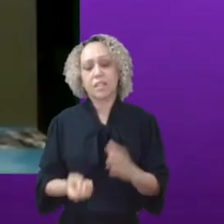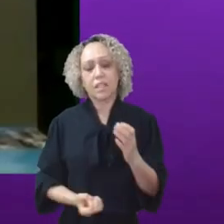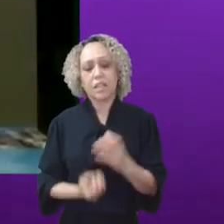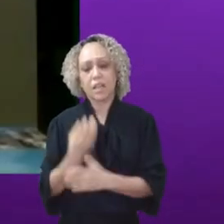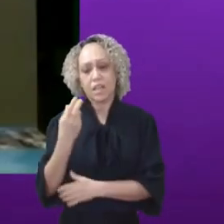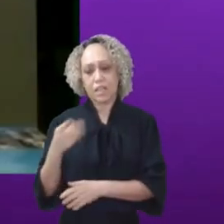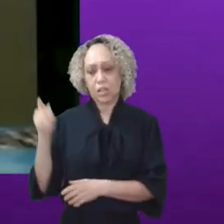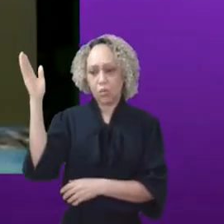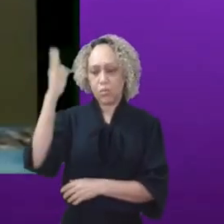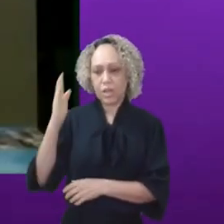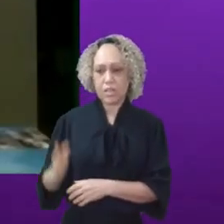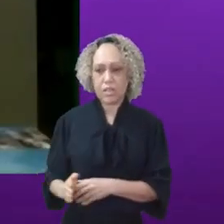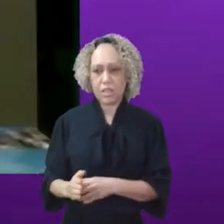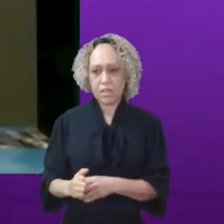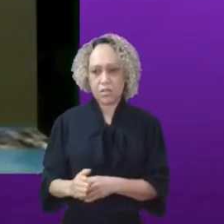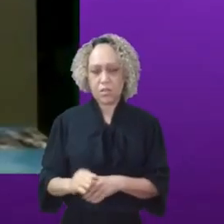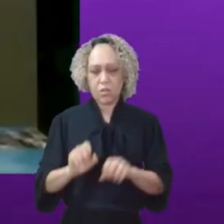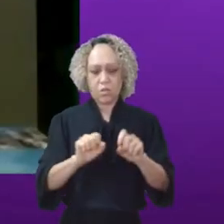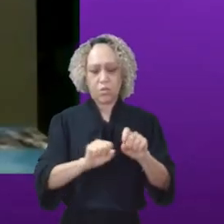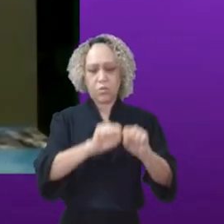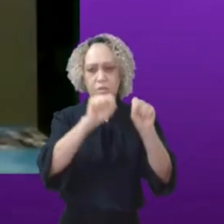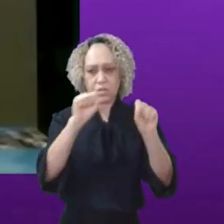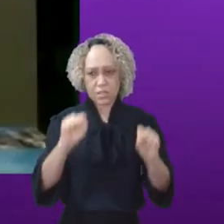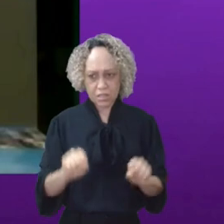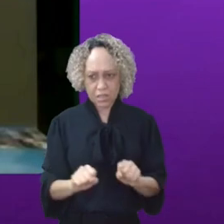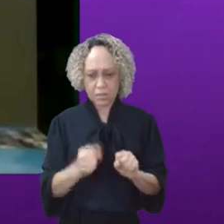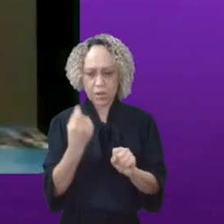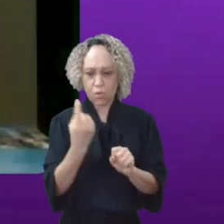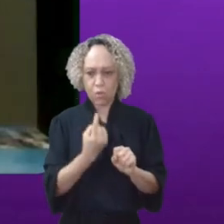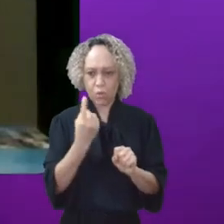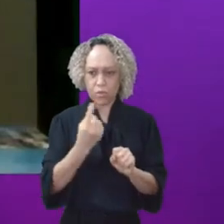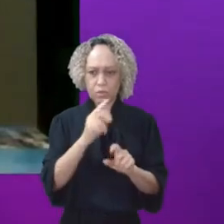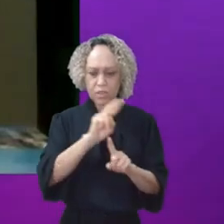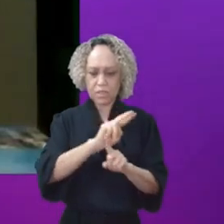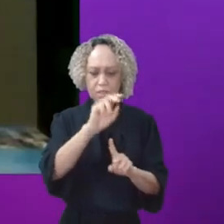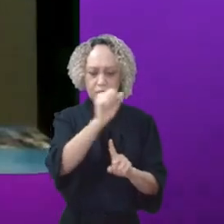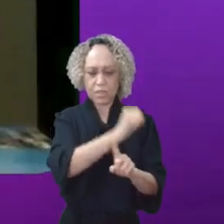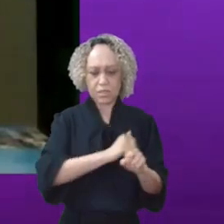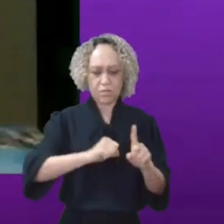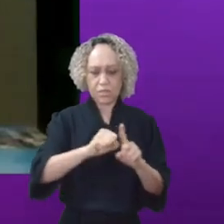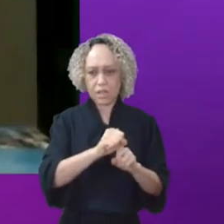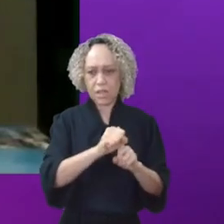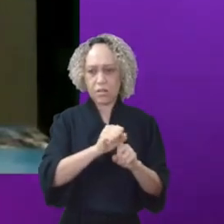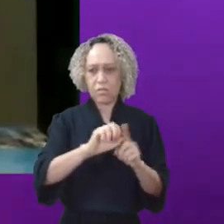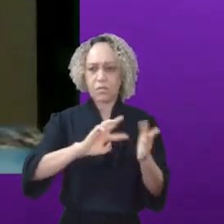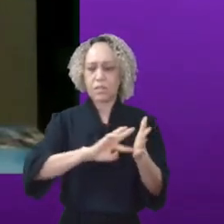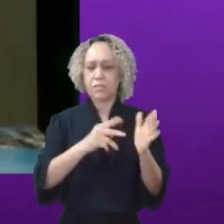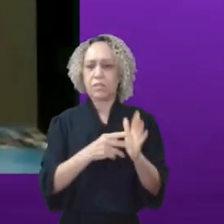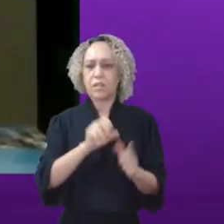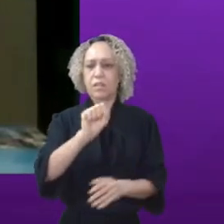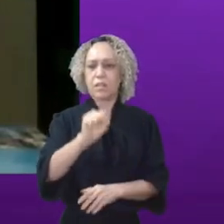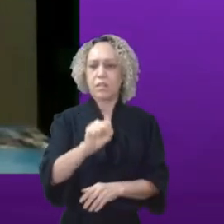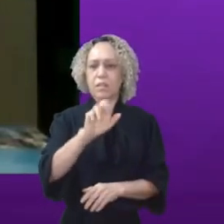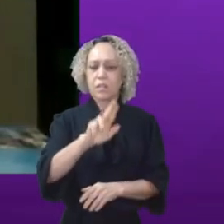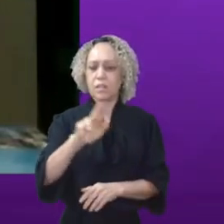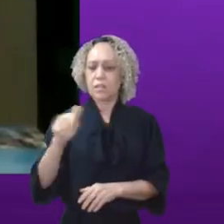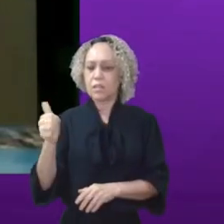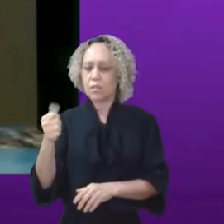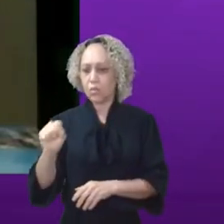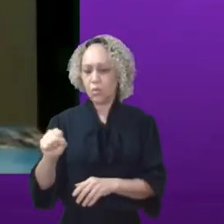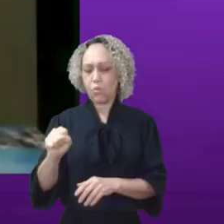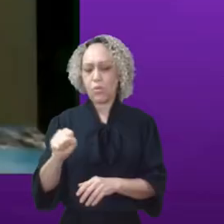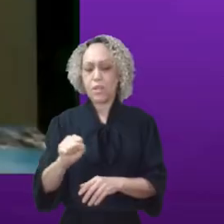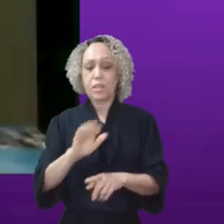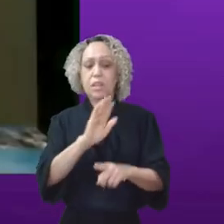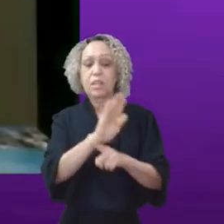o Sistema Único de Assistência Social, que atende todo o ciclo de vida, criança,